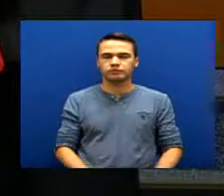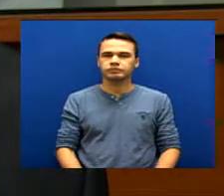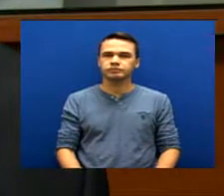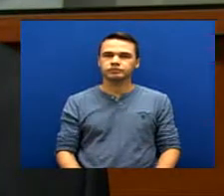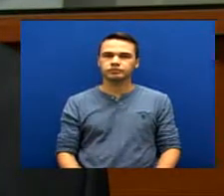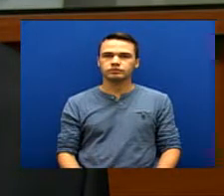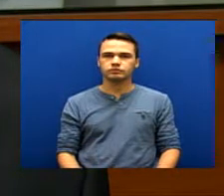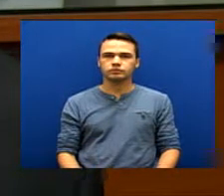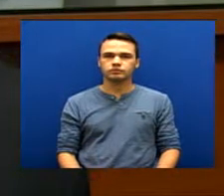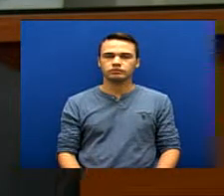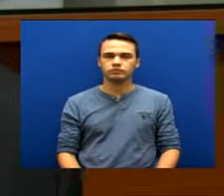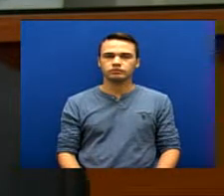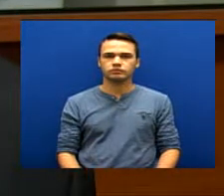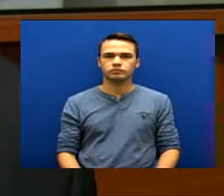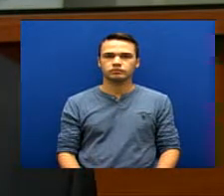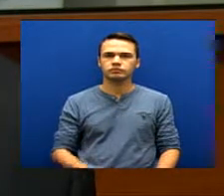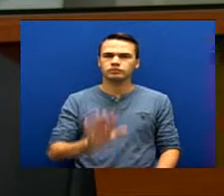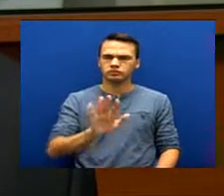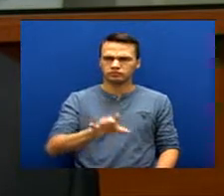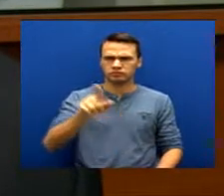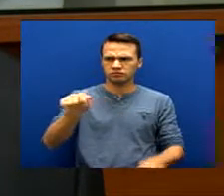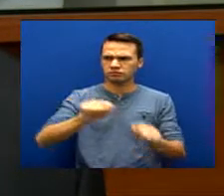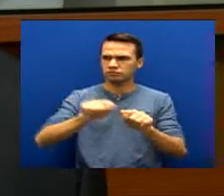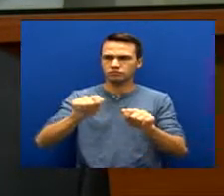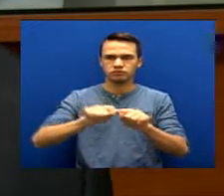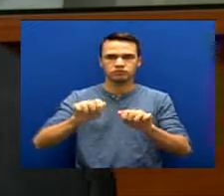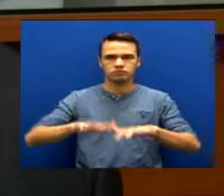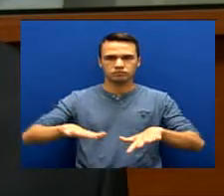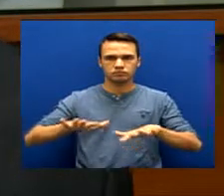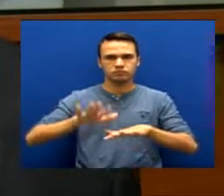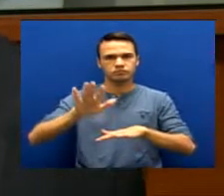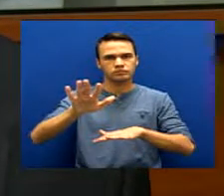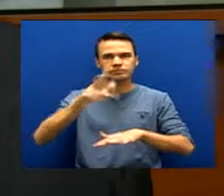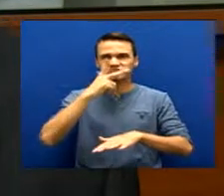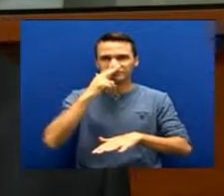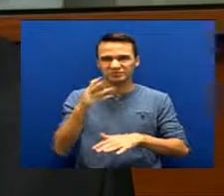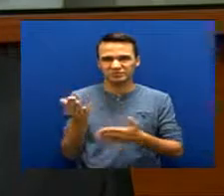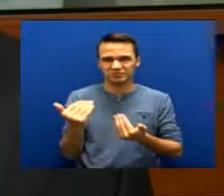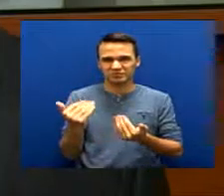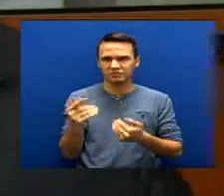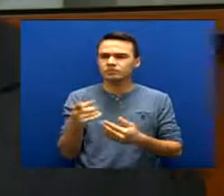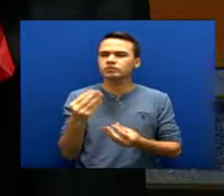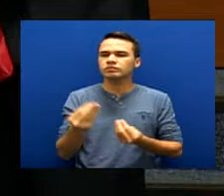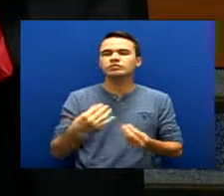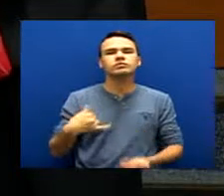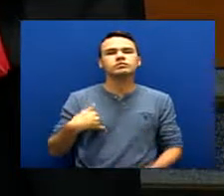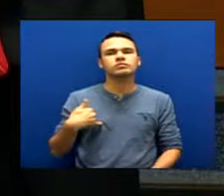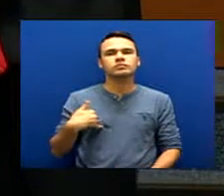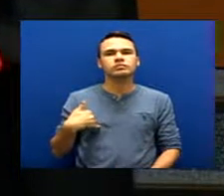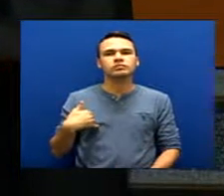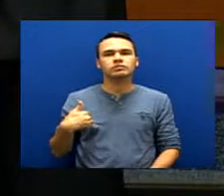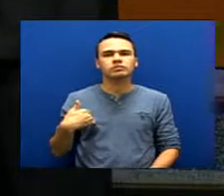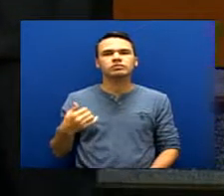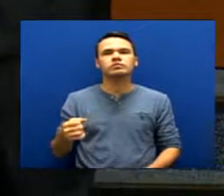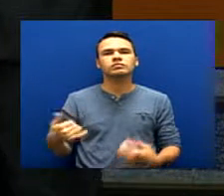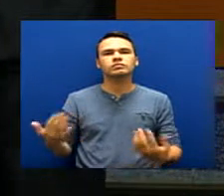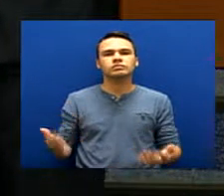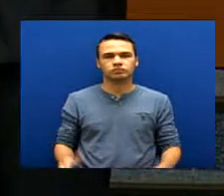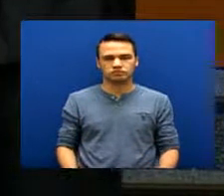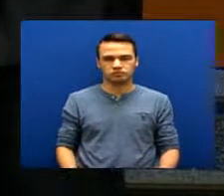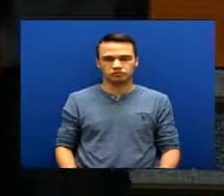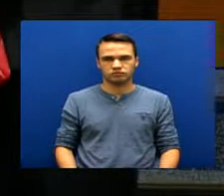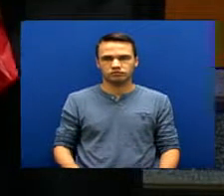possa estruturar o seu projeto de vida se a sociedade se aproximar e se solidarizar com essa